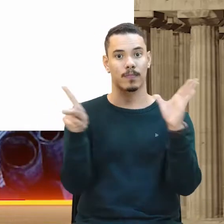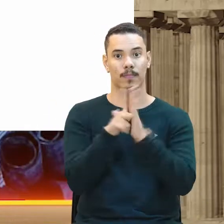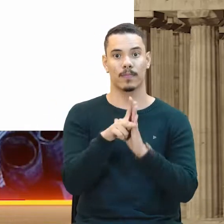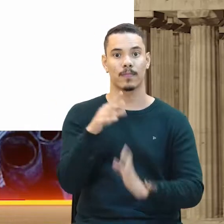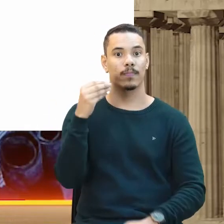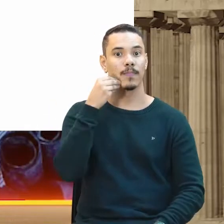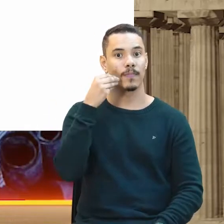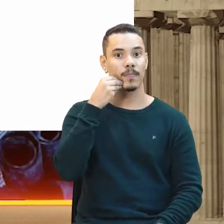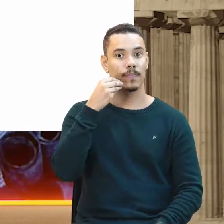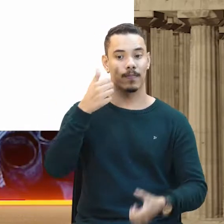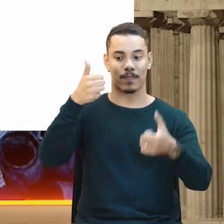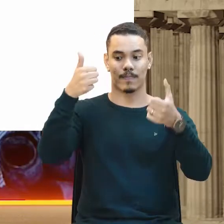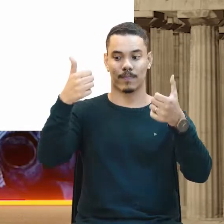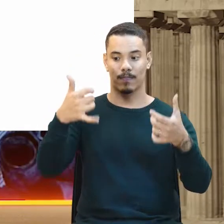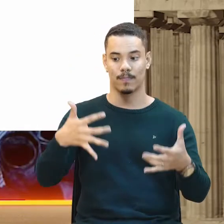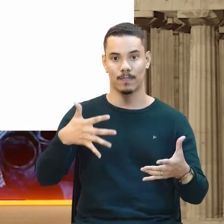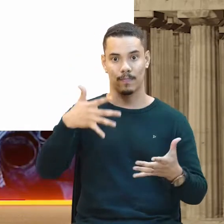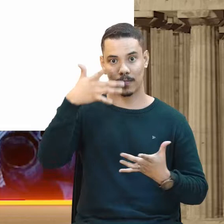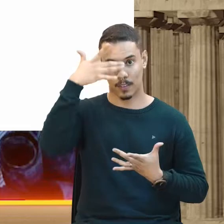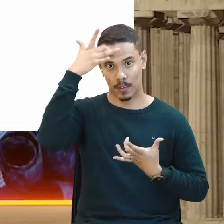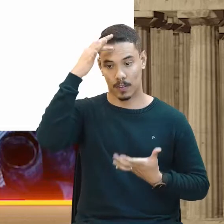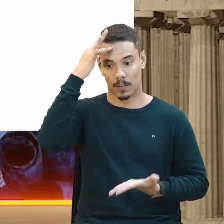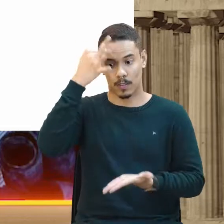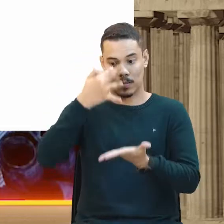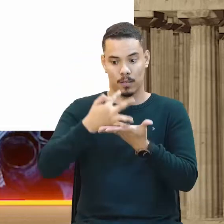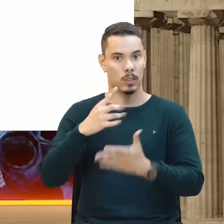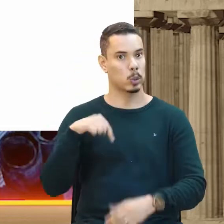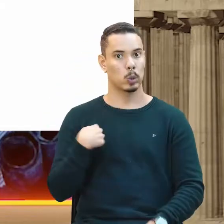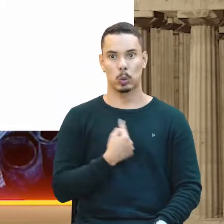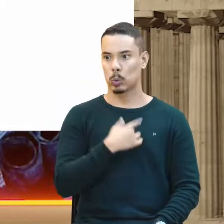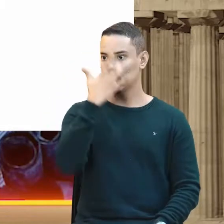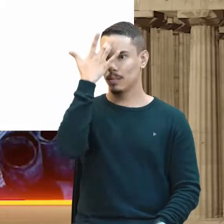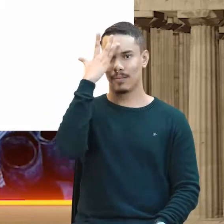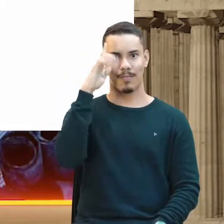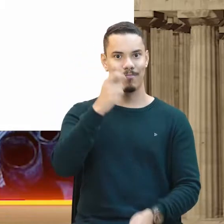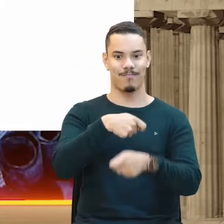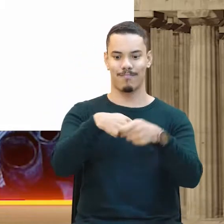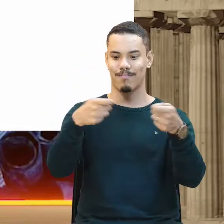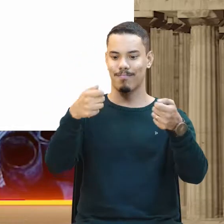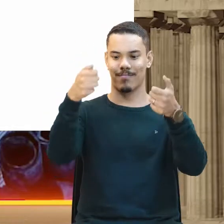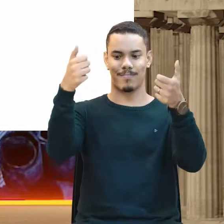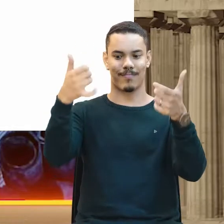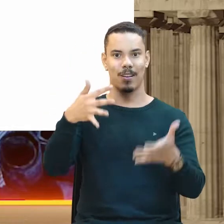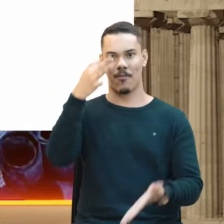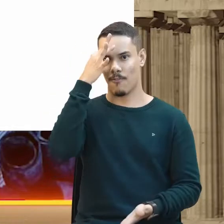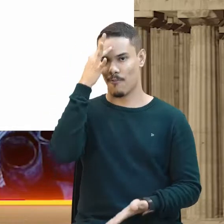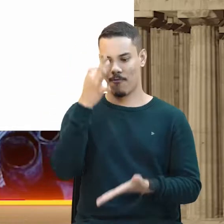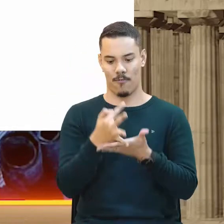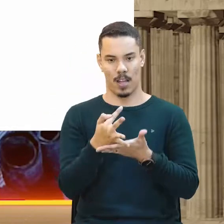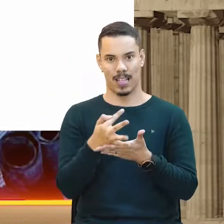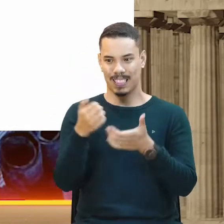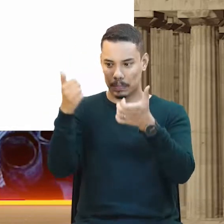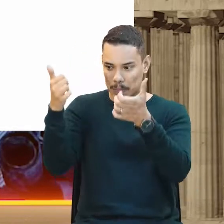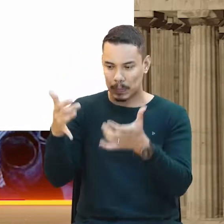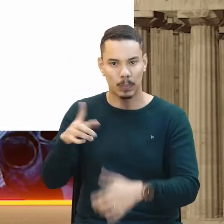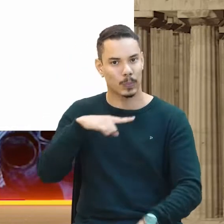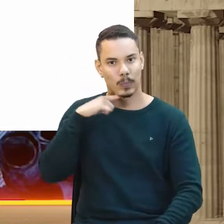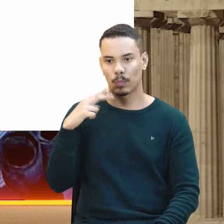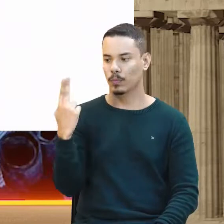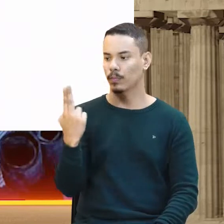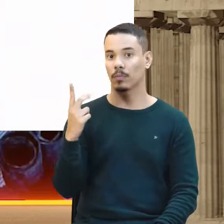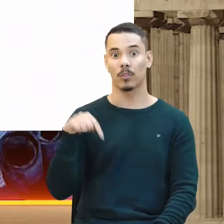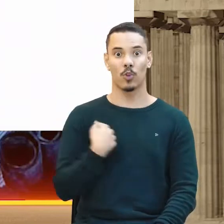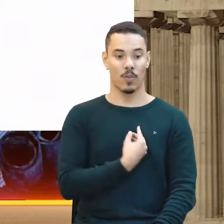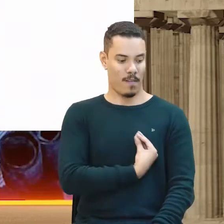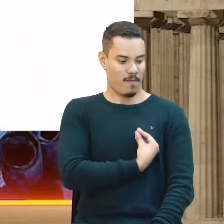explicar a fé. A gente sabe muito bem que a fé não se explica, não é? Ela se vive. A gente vive a nossa fé, vive